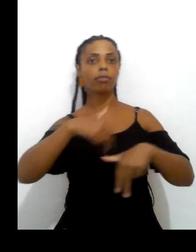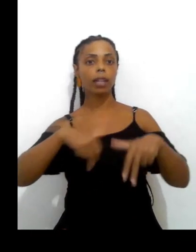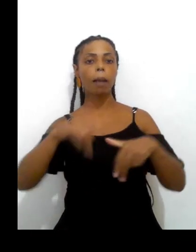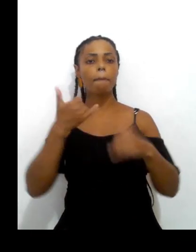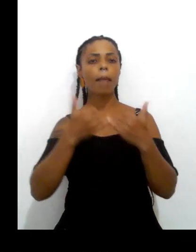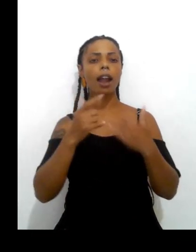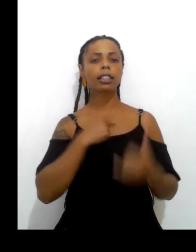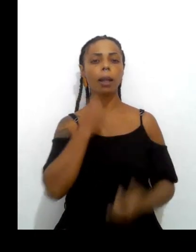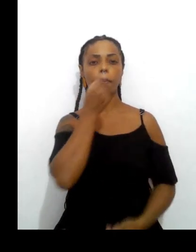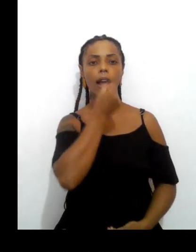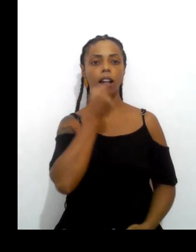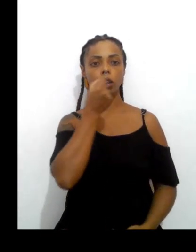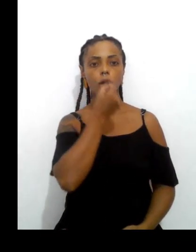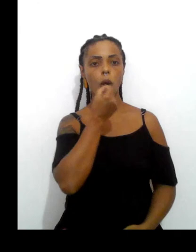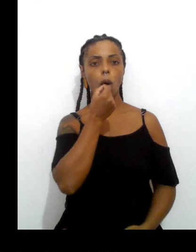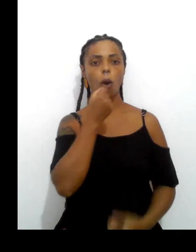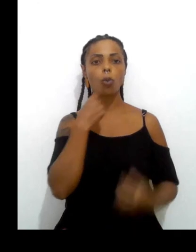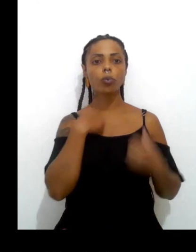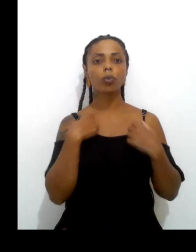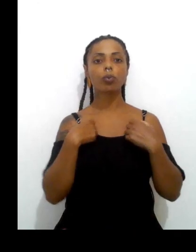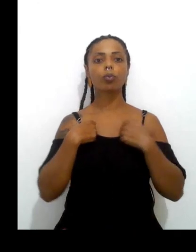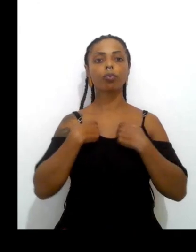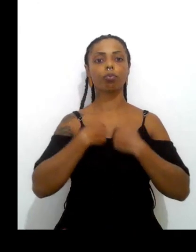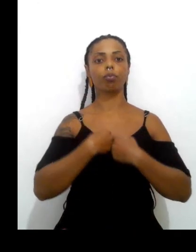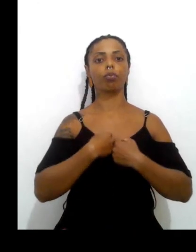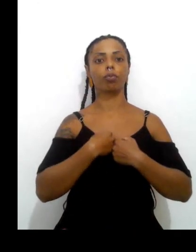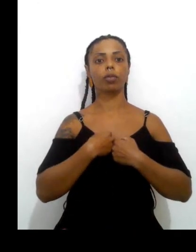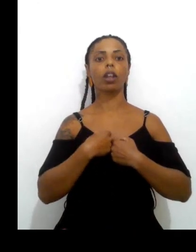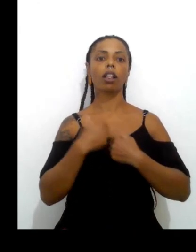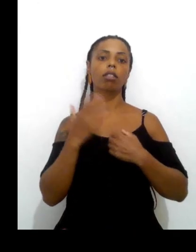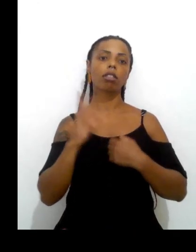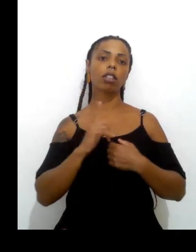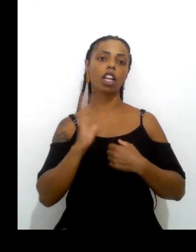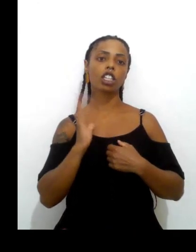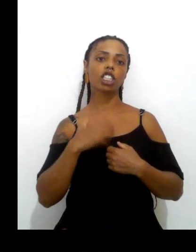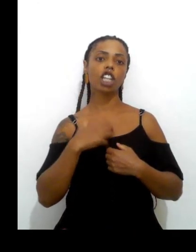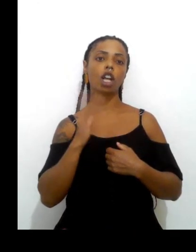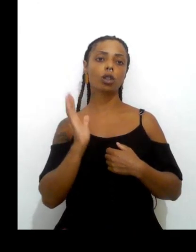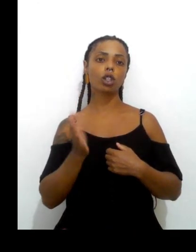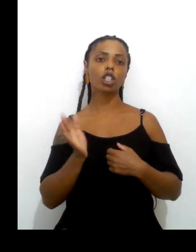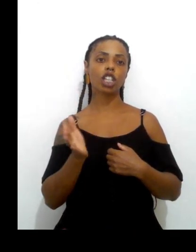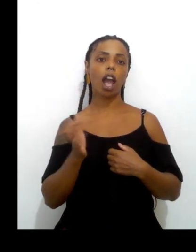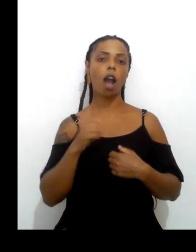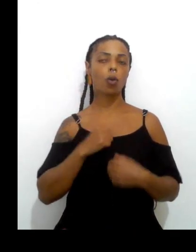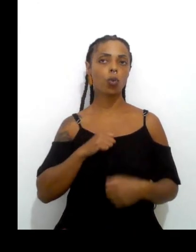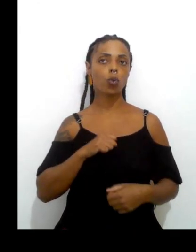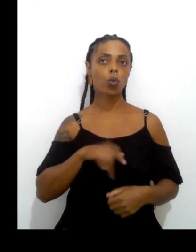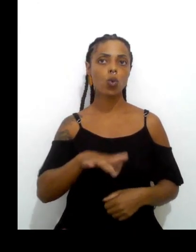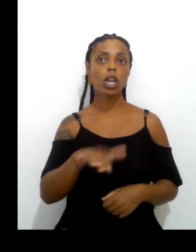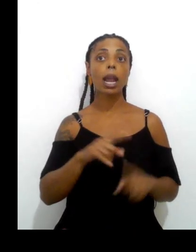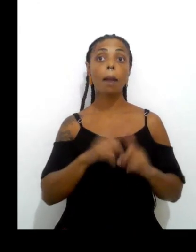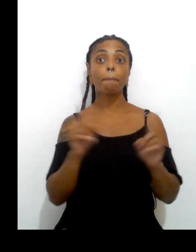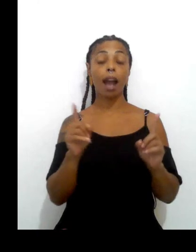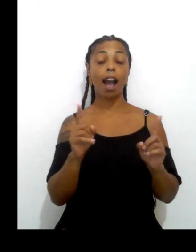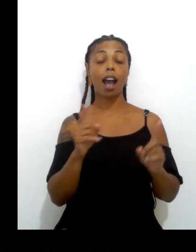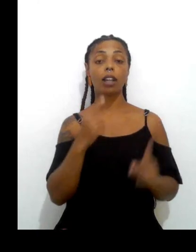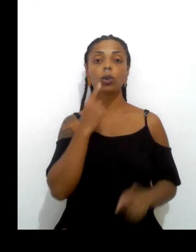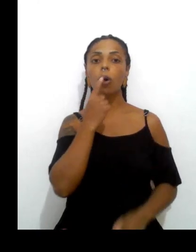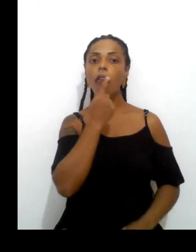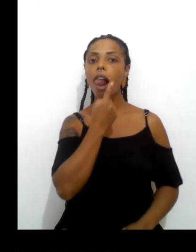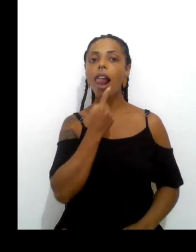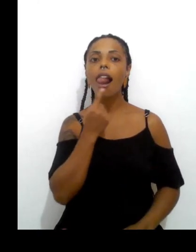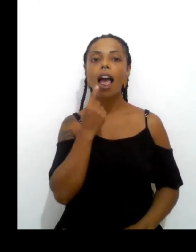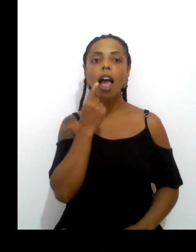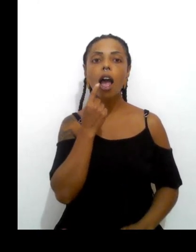smoking dele já tinha conotações Clear mas os lábios mostram essa ansiedade Duda